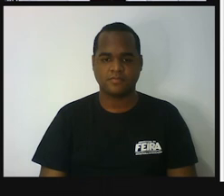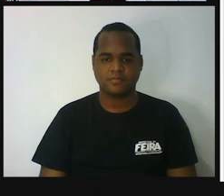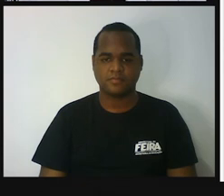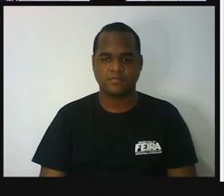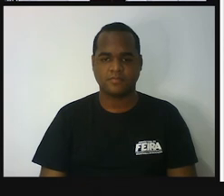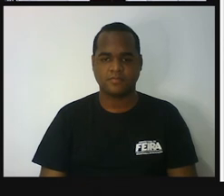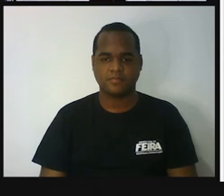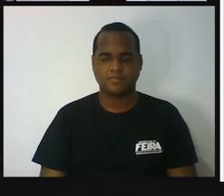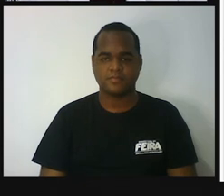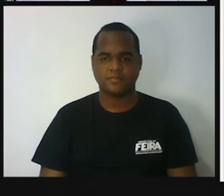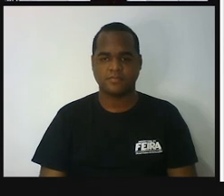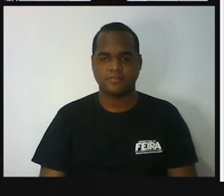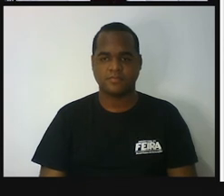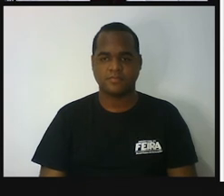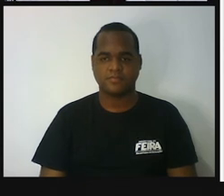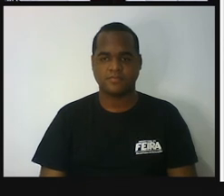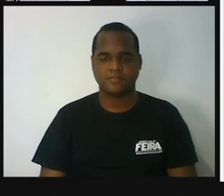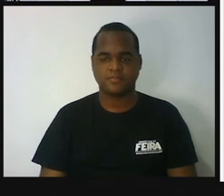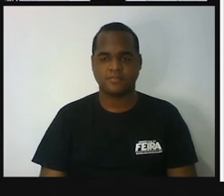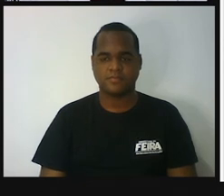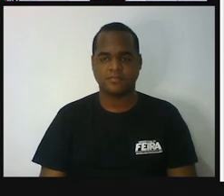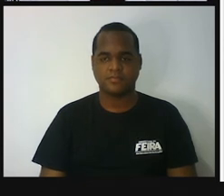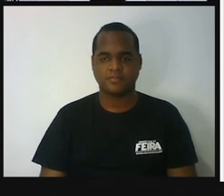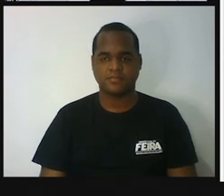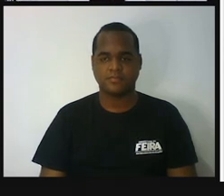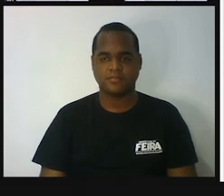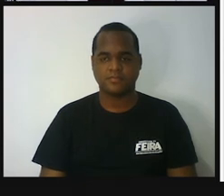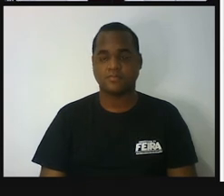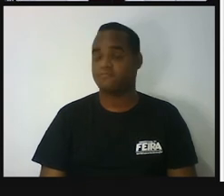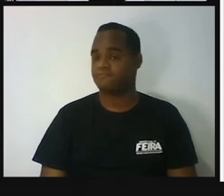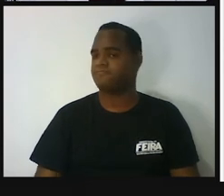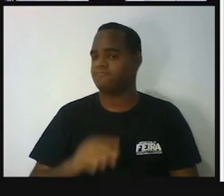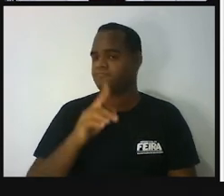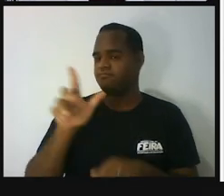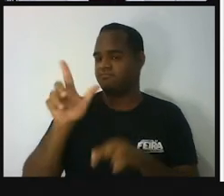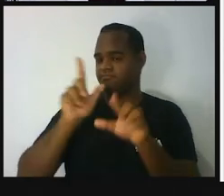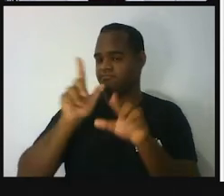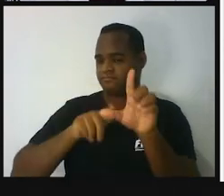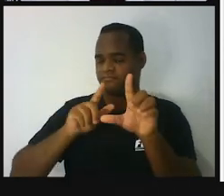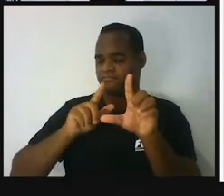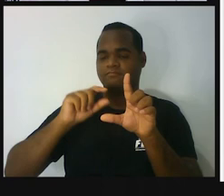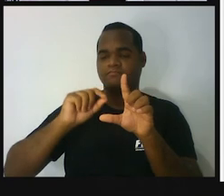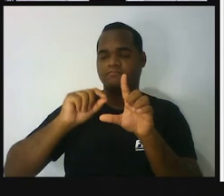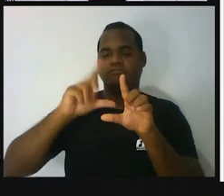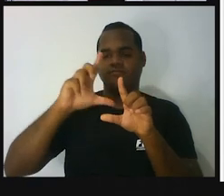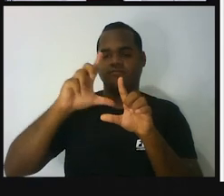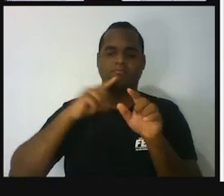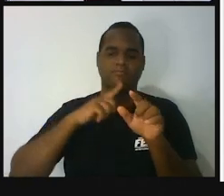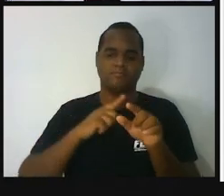Opa, eu quero usando letras maiúsculas para dar um destaque.